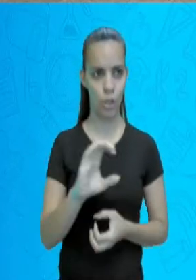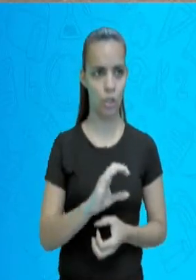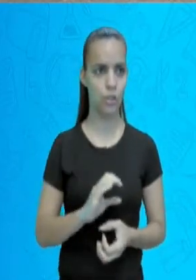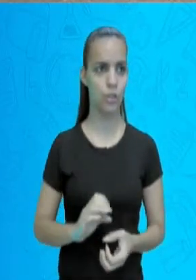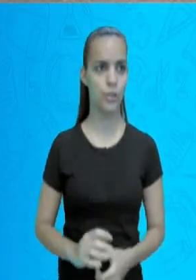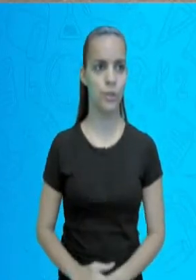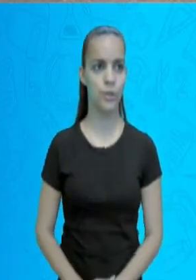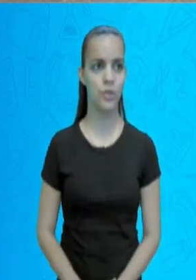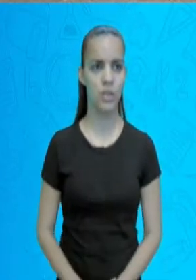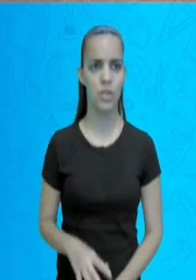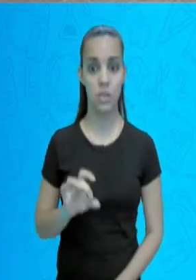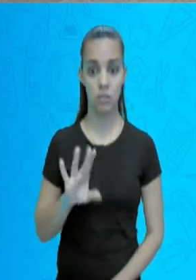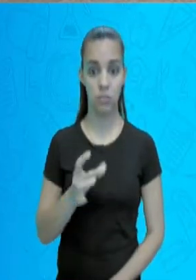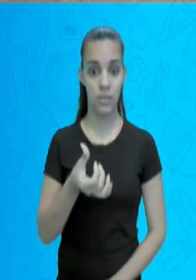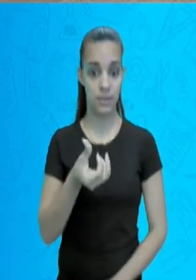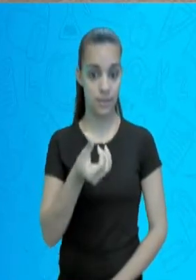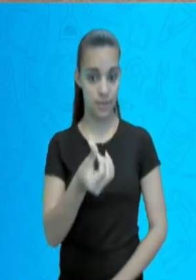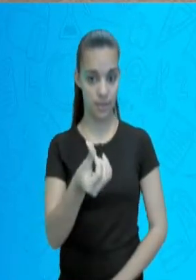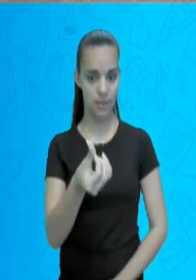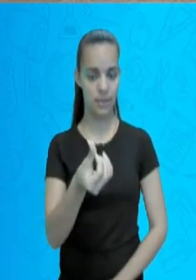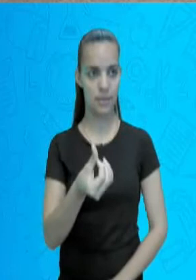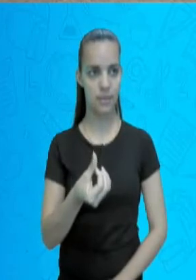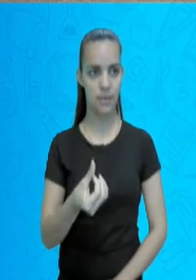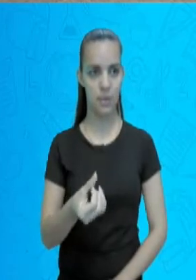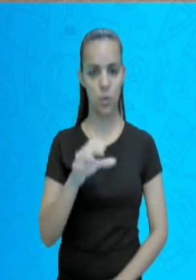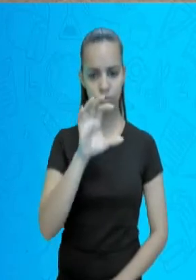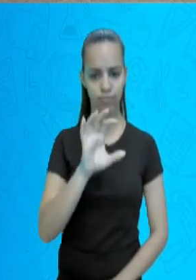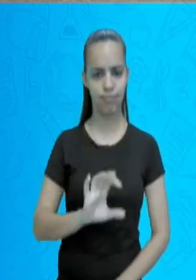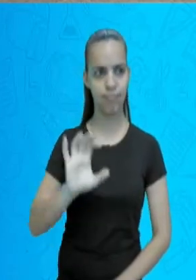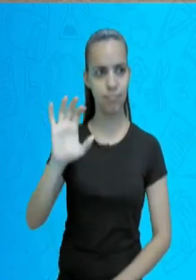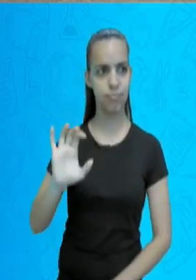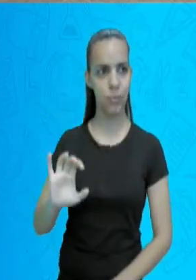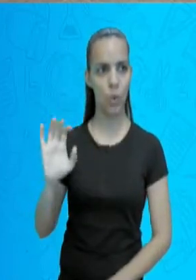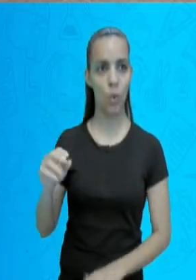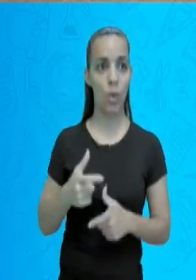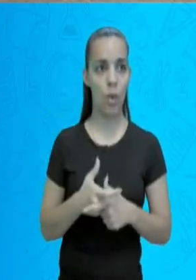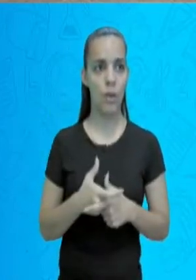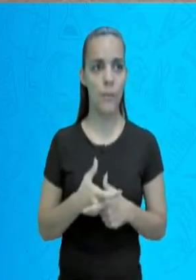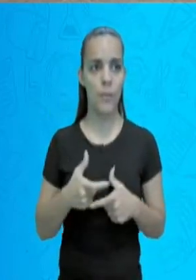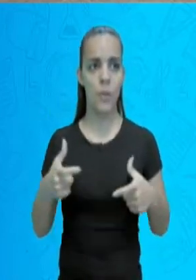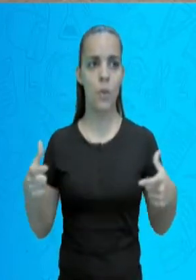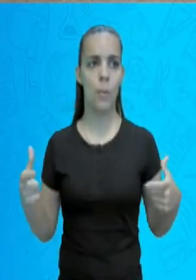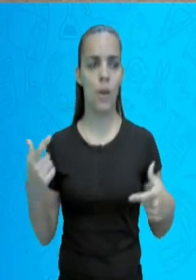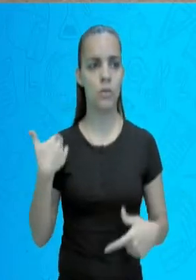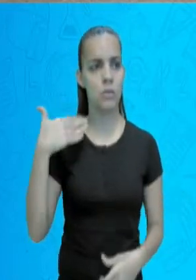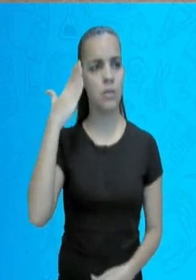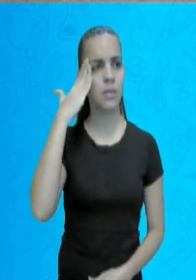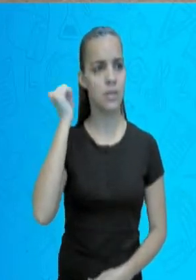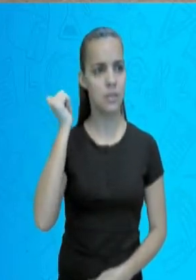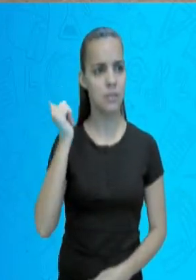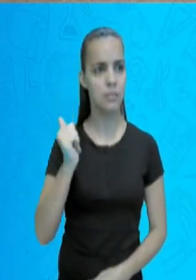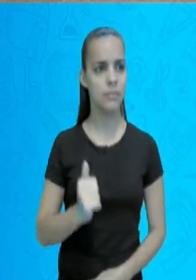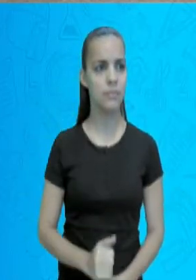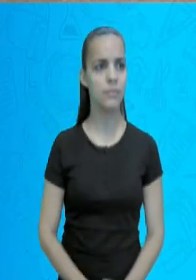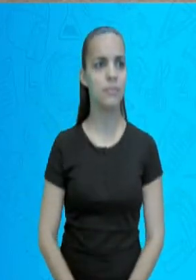temos 6 continentes, certo? Maior, nós sabemos que